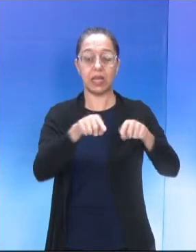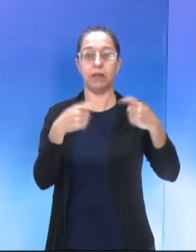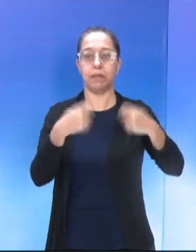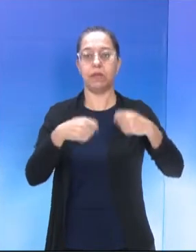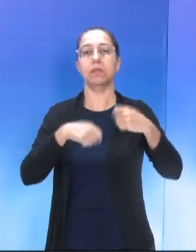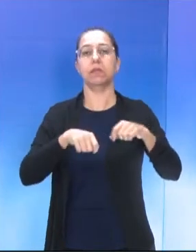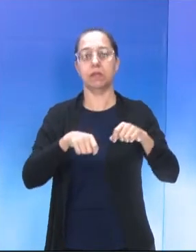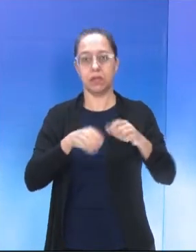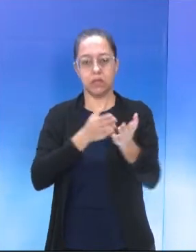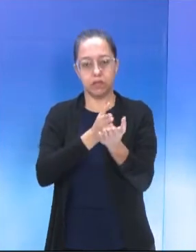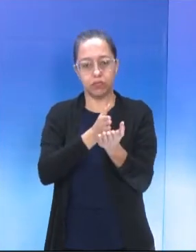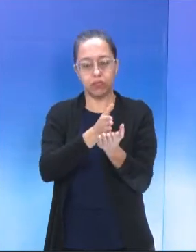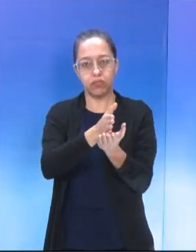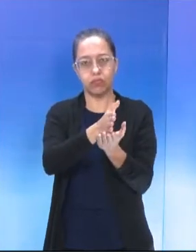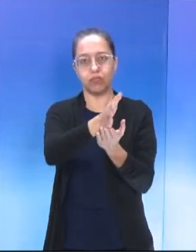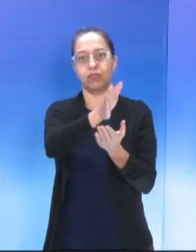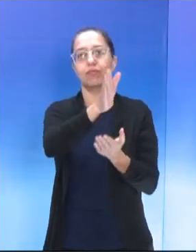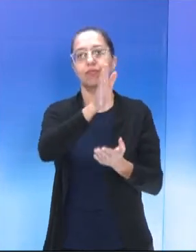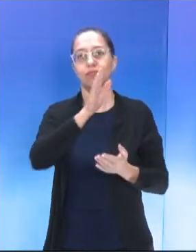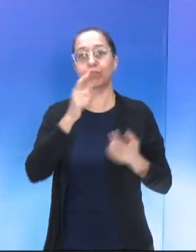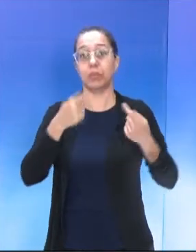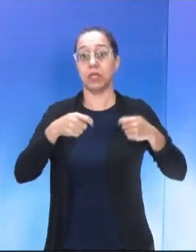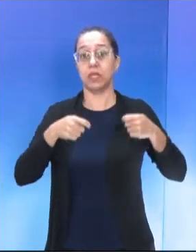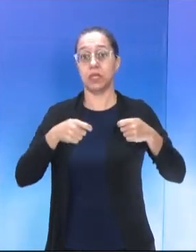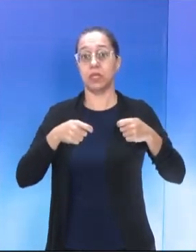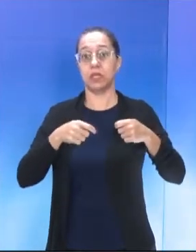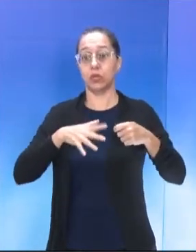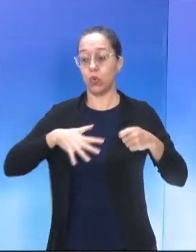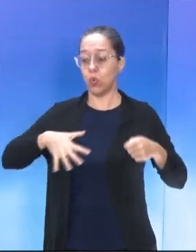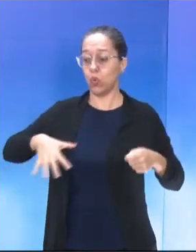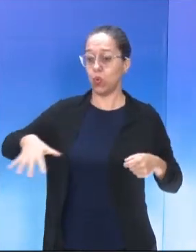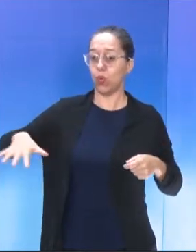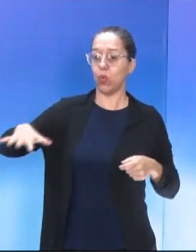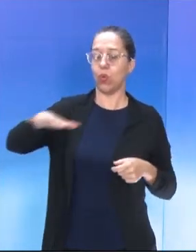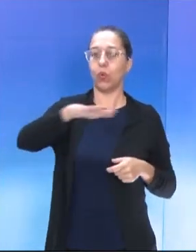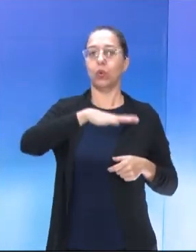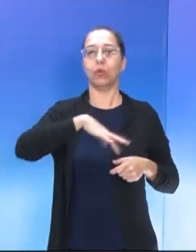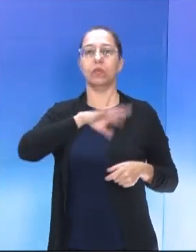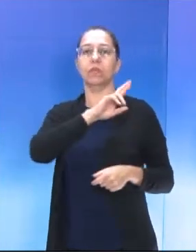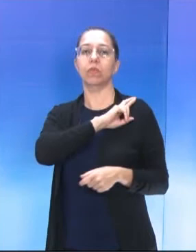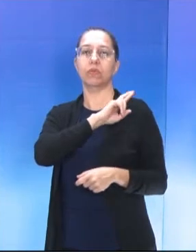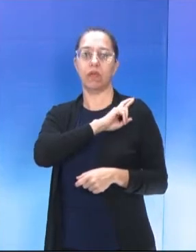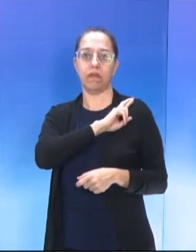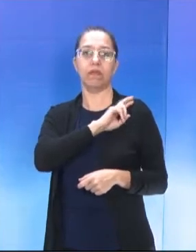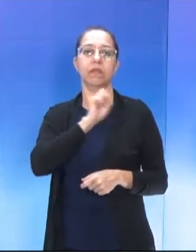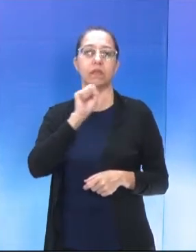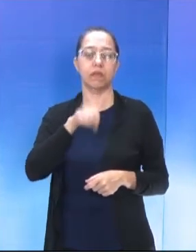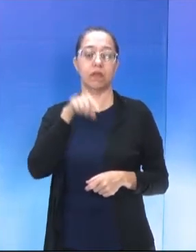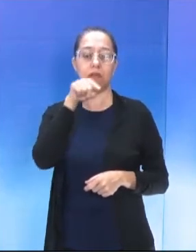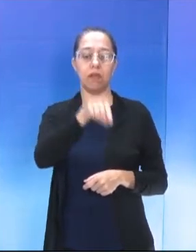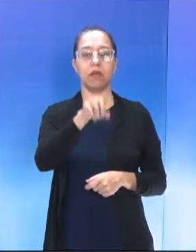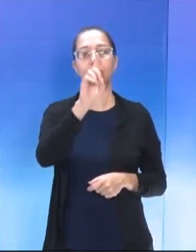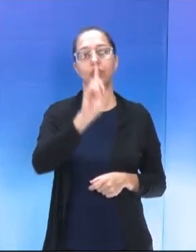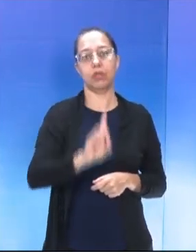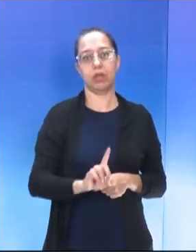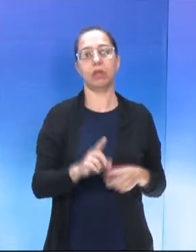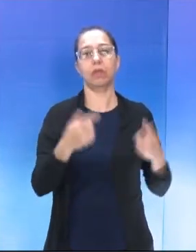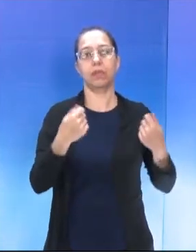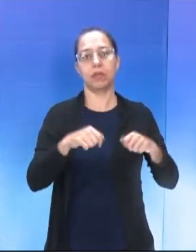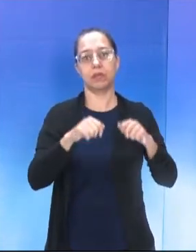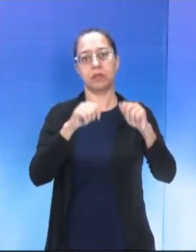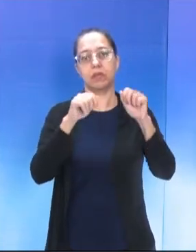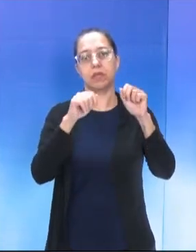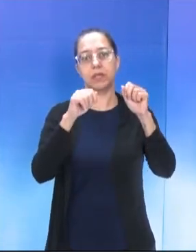pública, independente do erro que ele cometeu, mesmo cometendo o erro, ele tem direitos que precisam